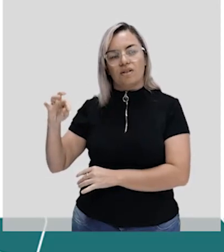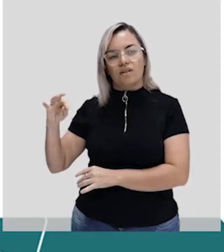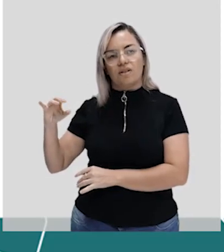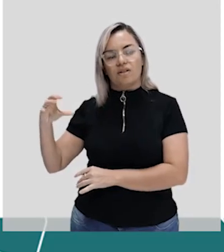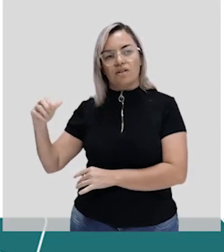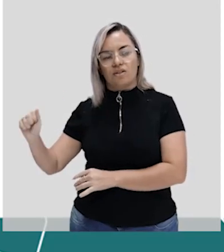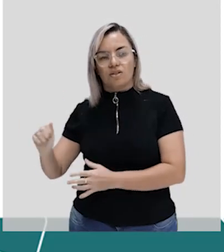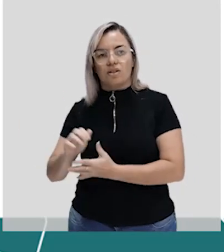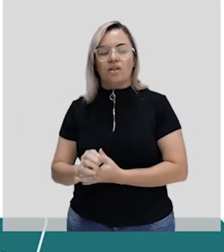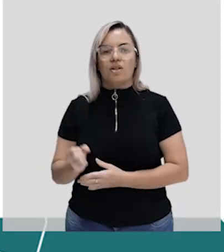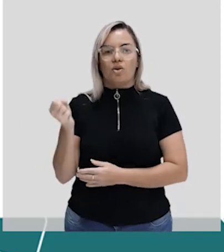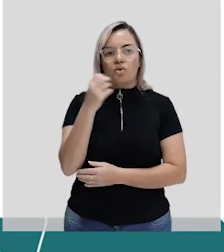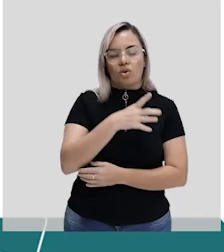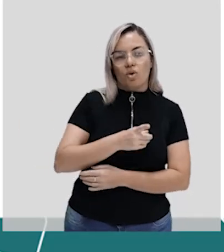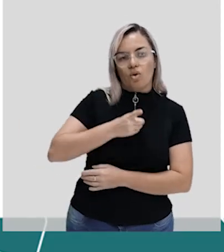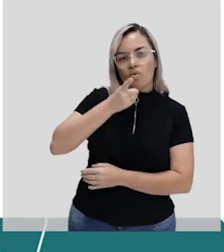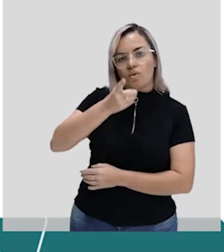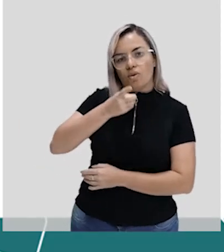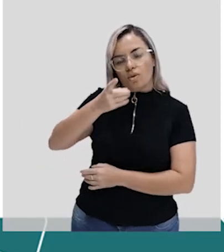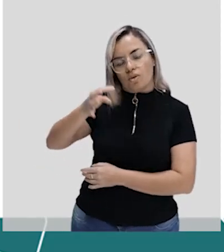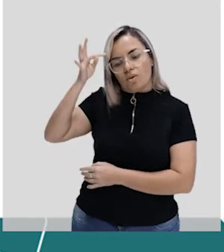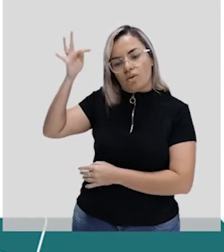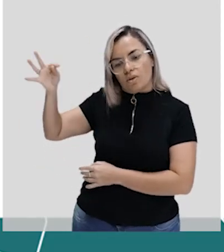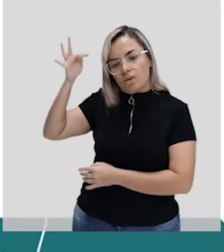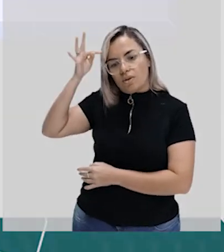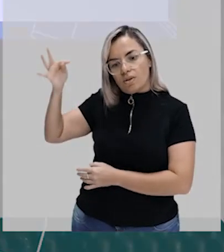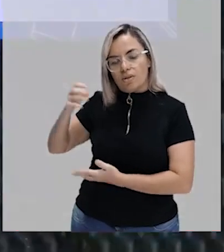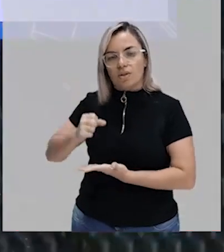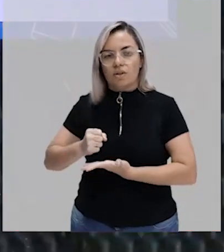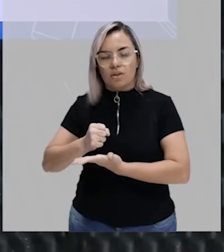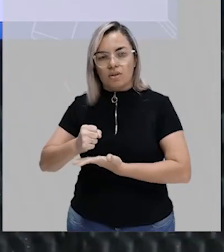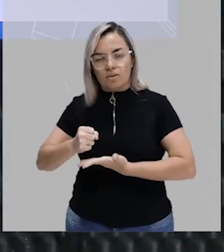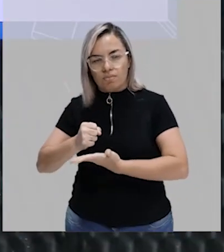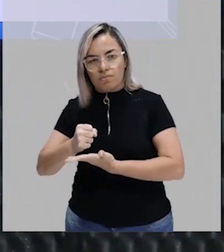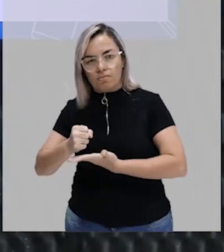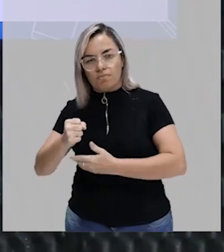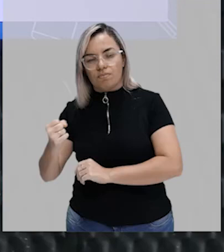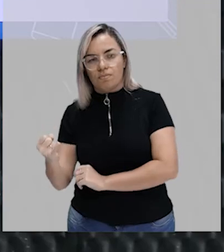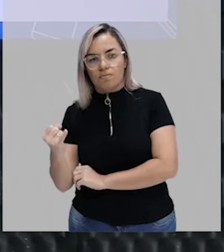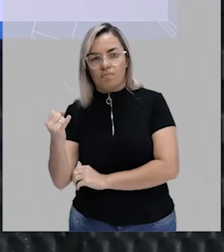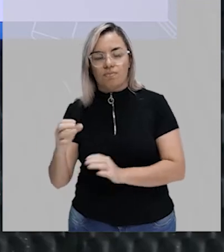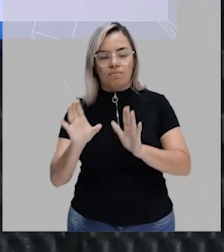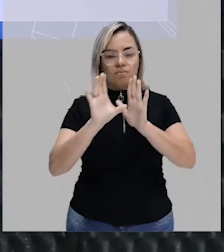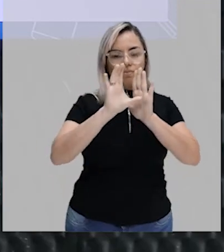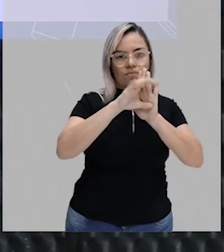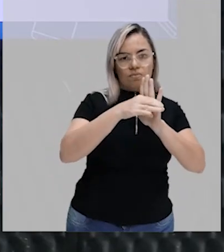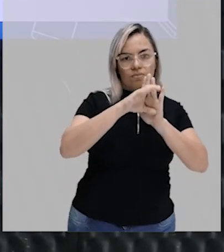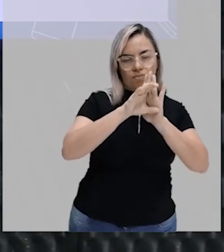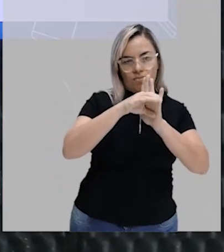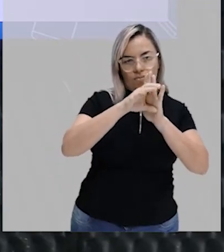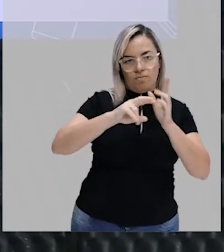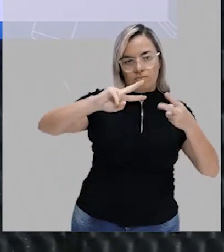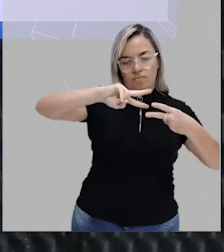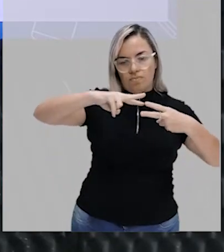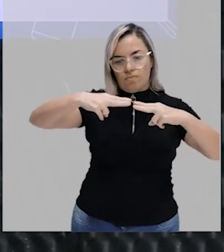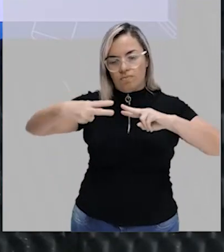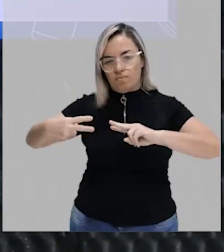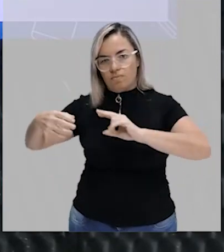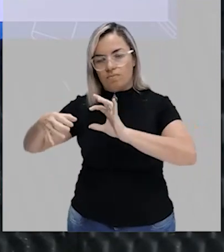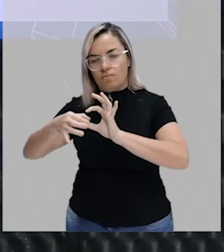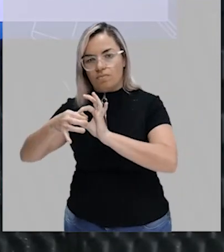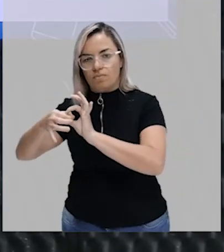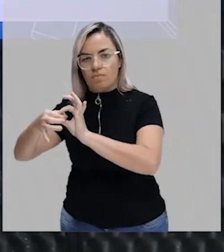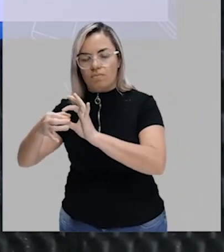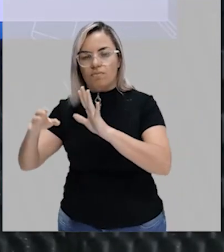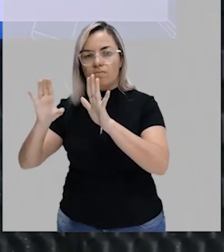o neodarwinismo, e ele se baseava em conceitos da genética associados com